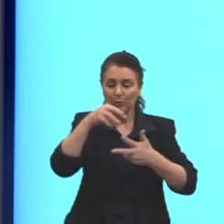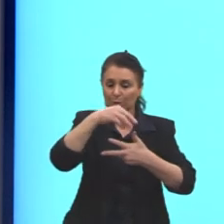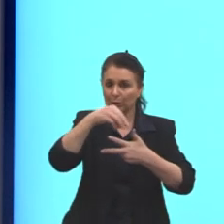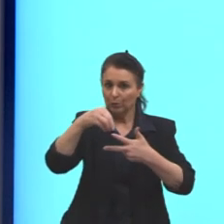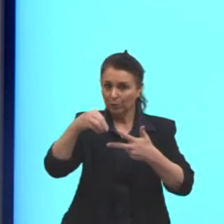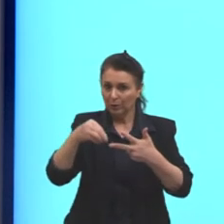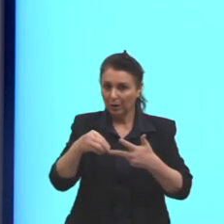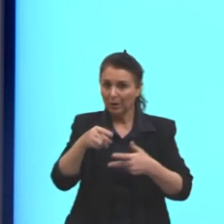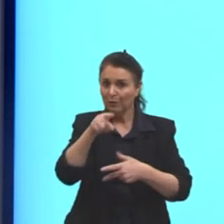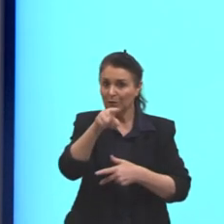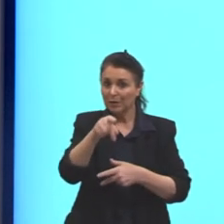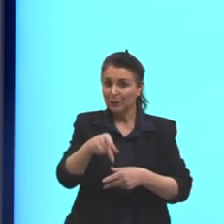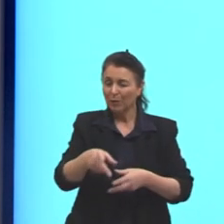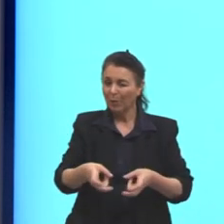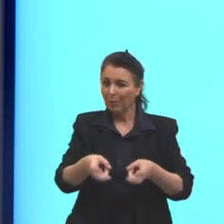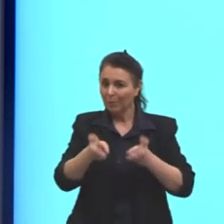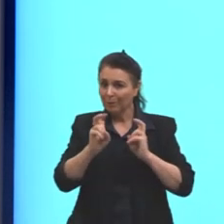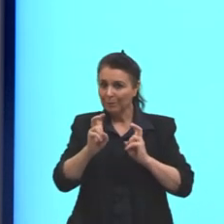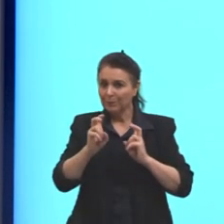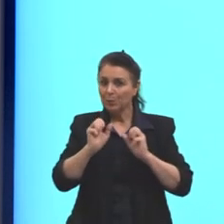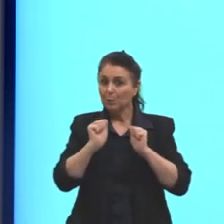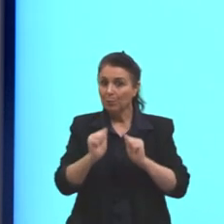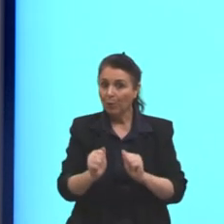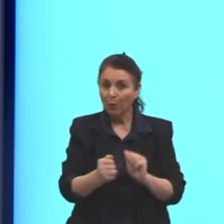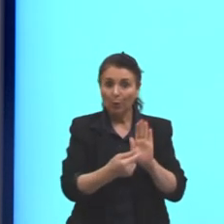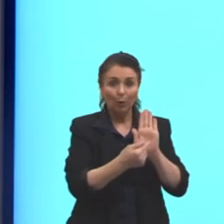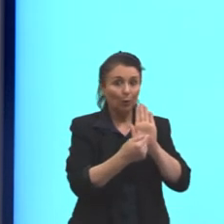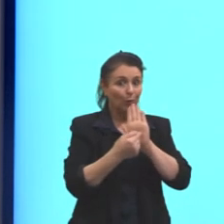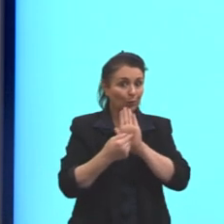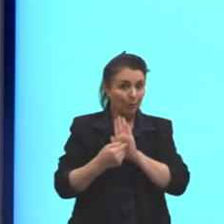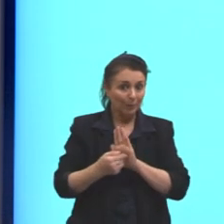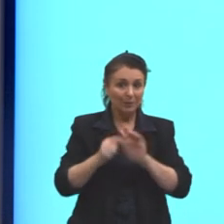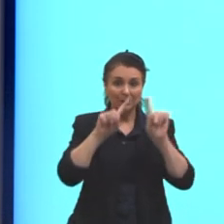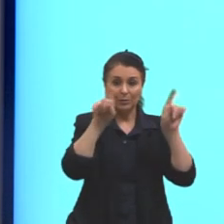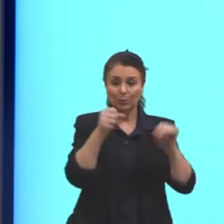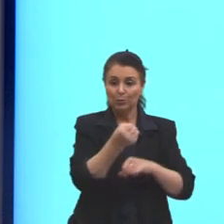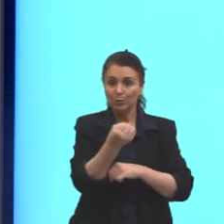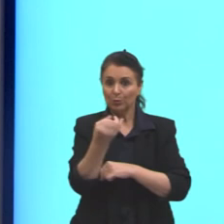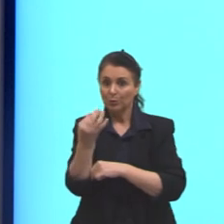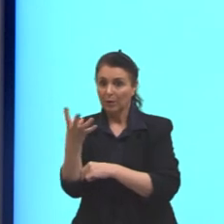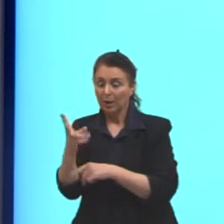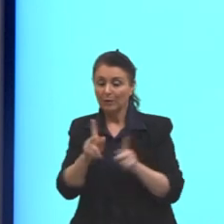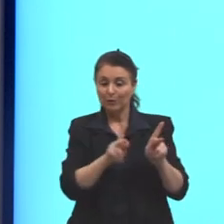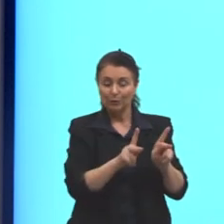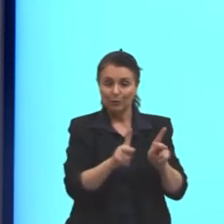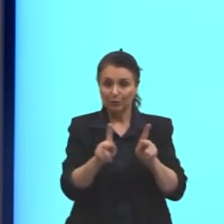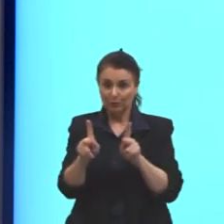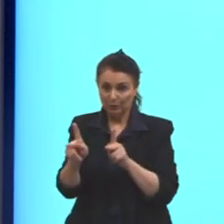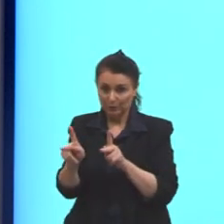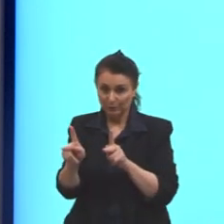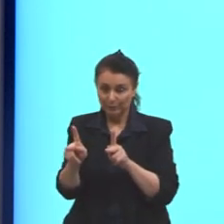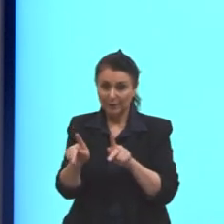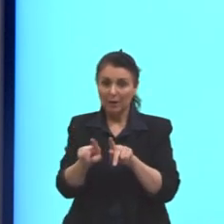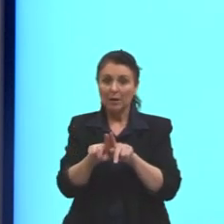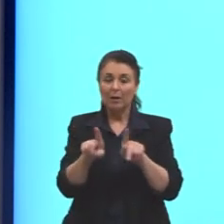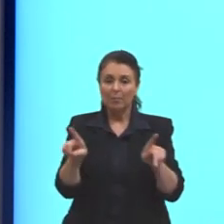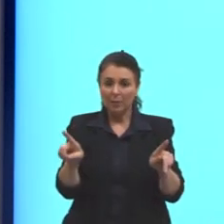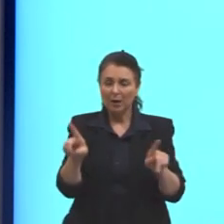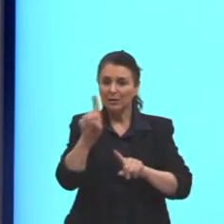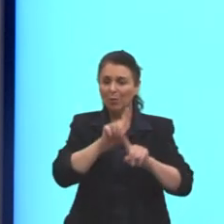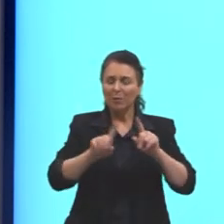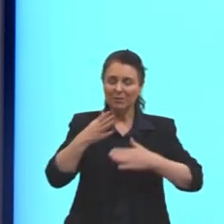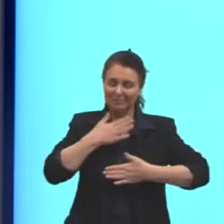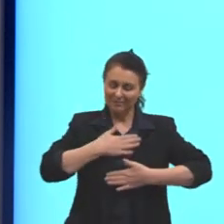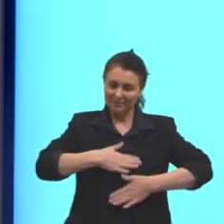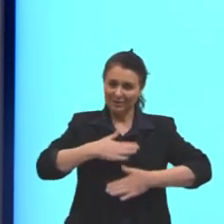vocês vão ver que pode aparecer tanto os produtos notáveis quanto a fatoração Mas vai ser algo